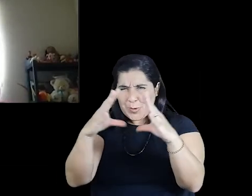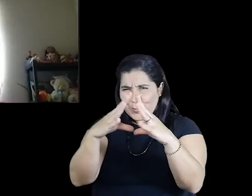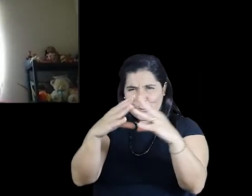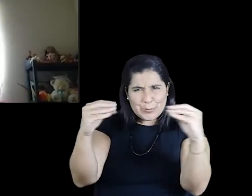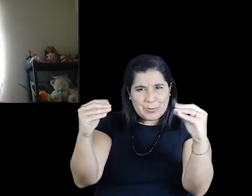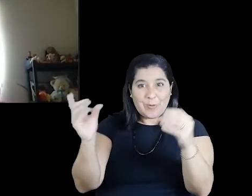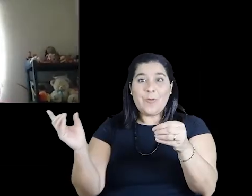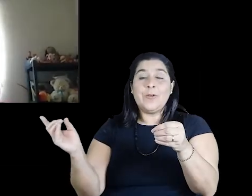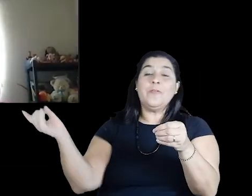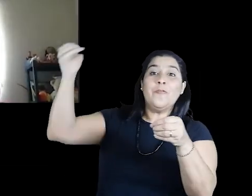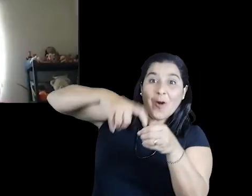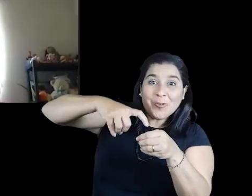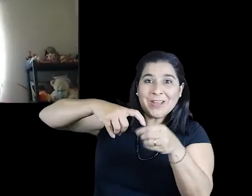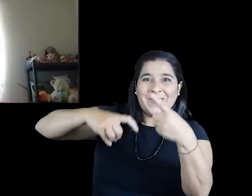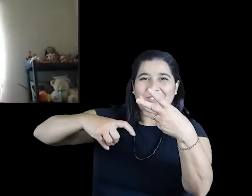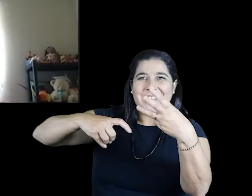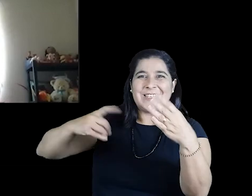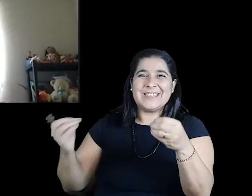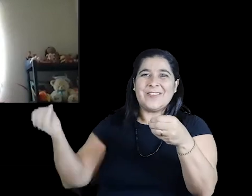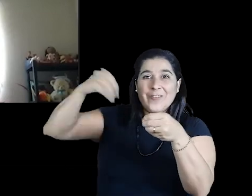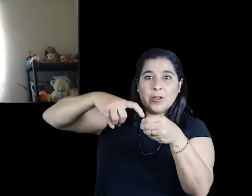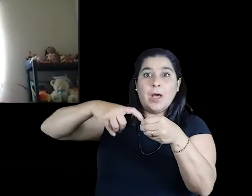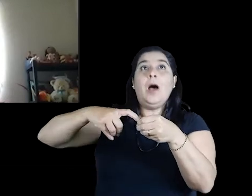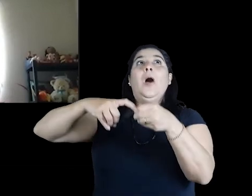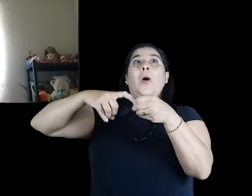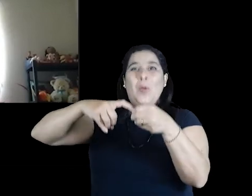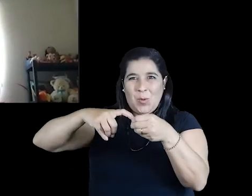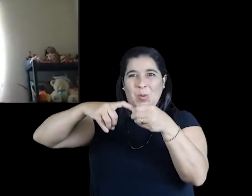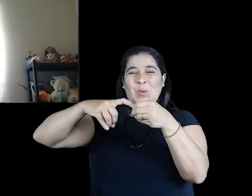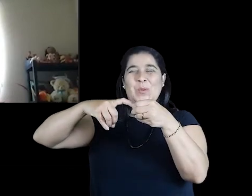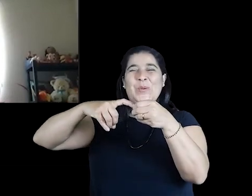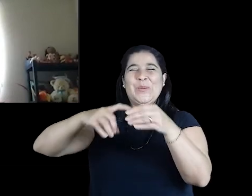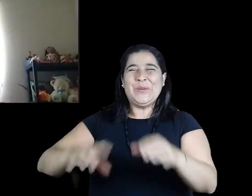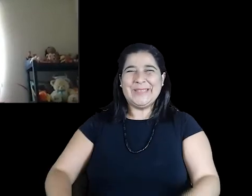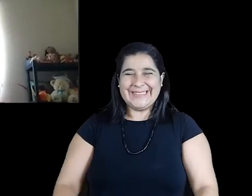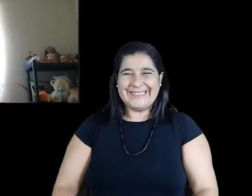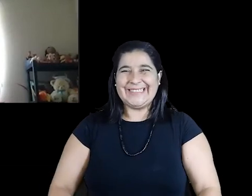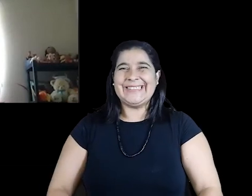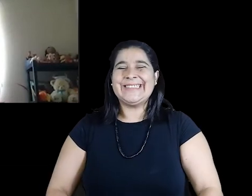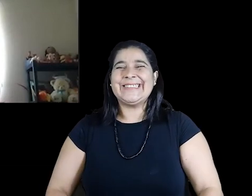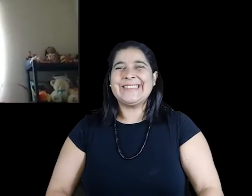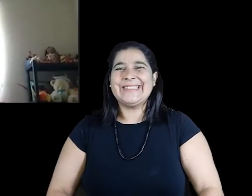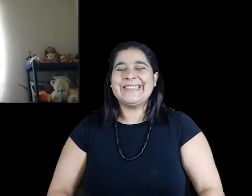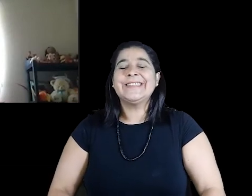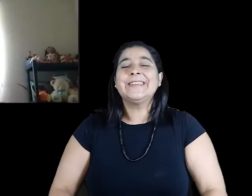Invisibilidade? Vamos voltar! 1, 2, 3 e já! Voltei! Ai, que beleza!